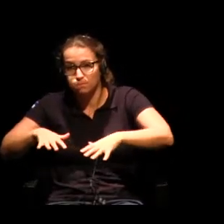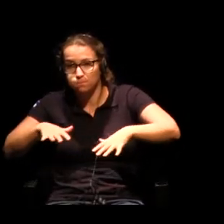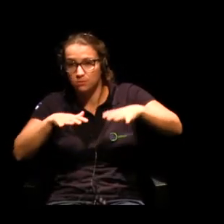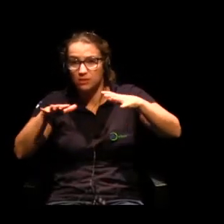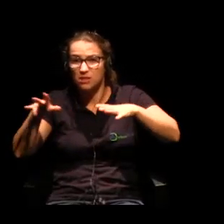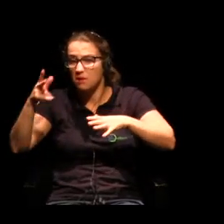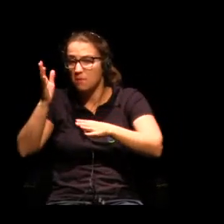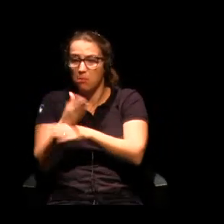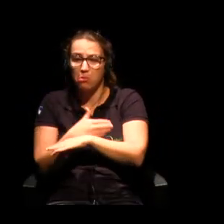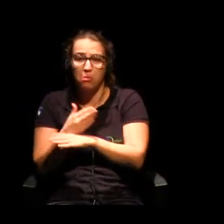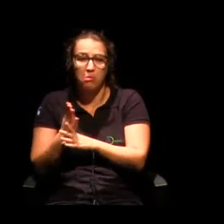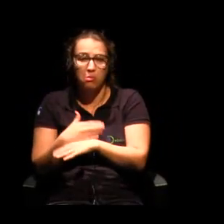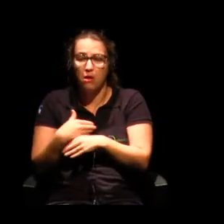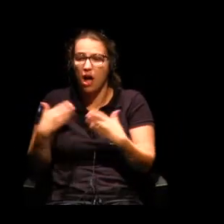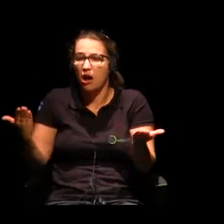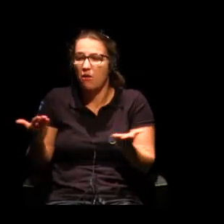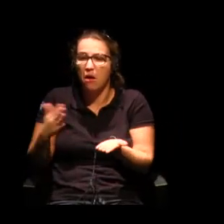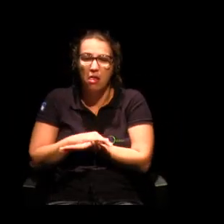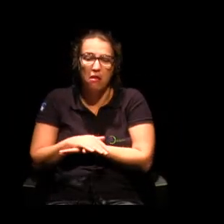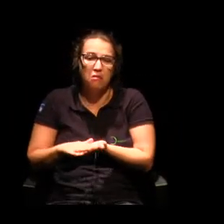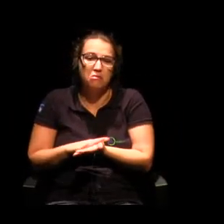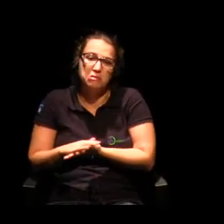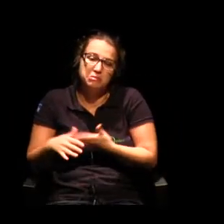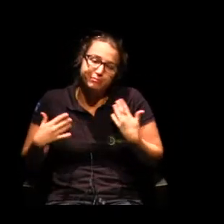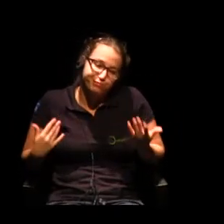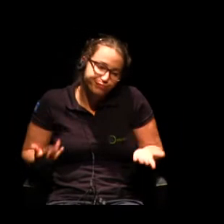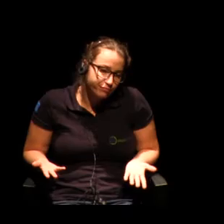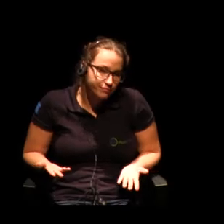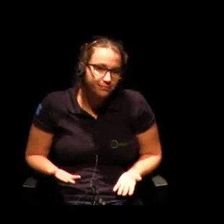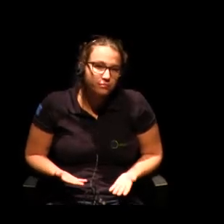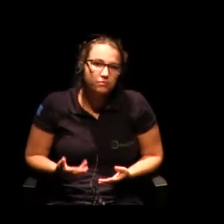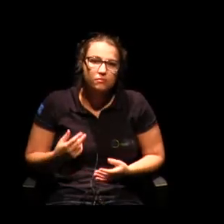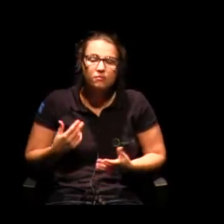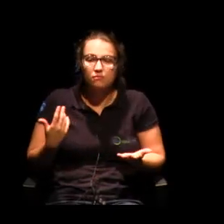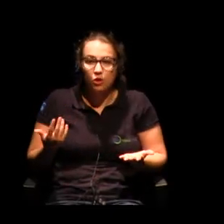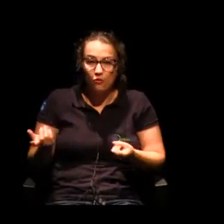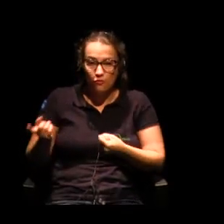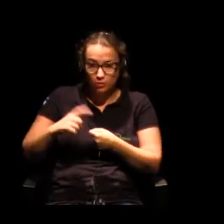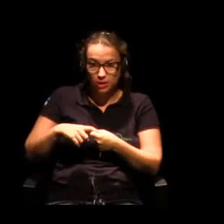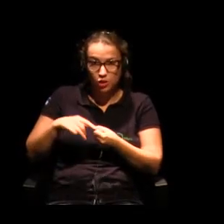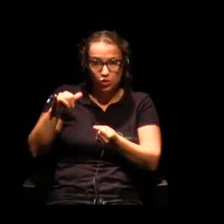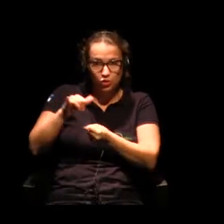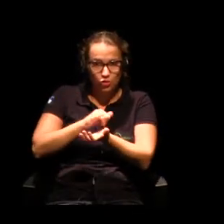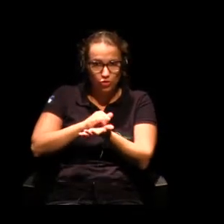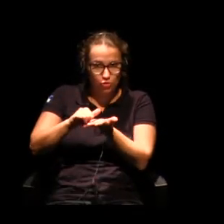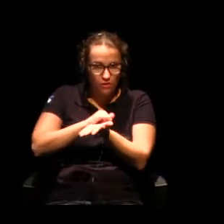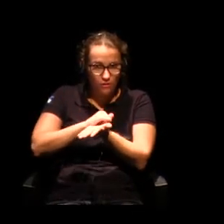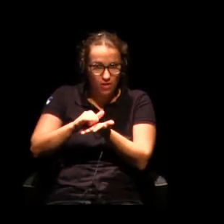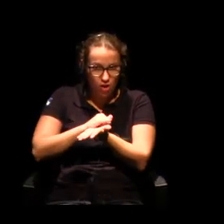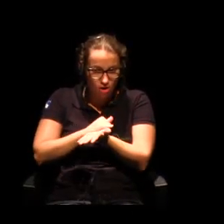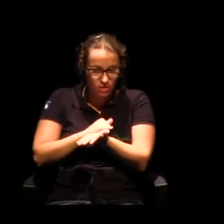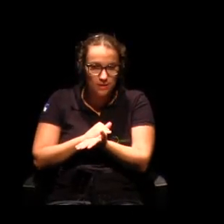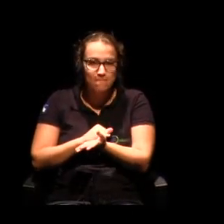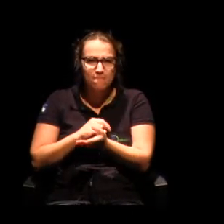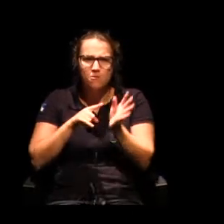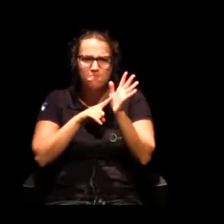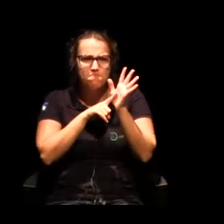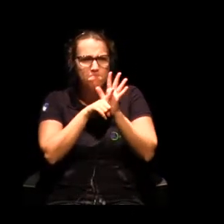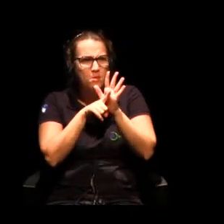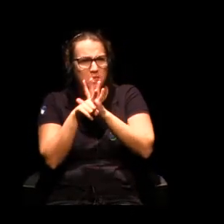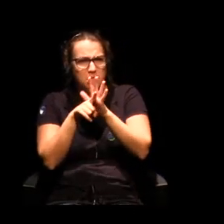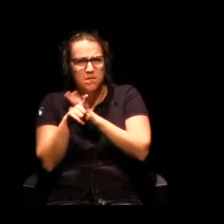marítimas e isso não está tendo muita atenção mundial no momento. Então, voltando para Nova York, 2 anos depois